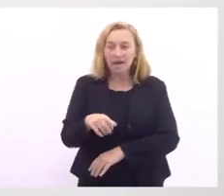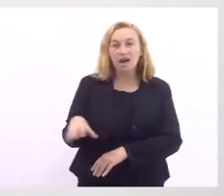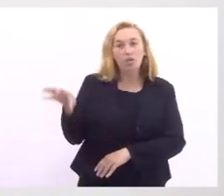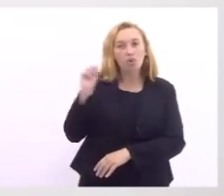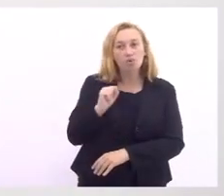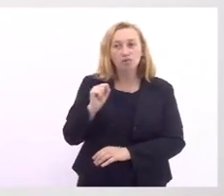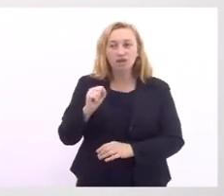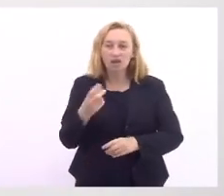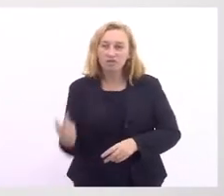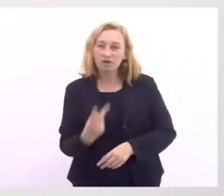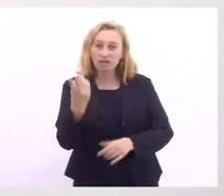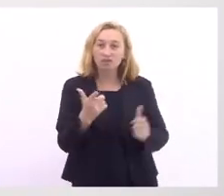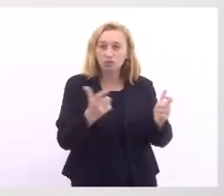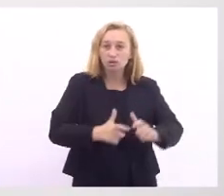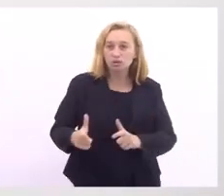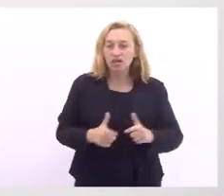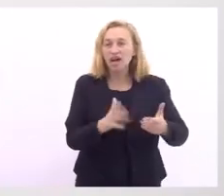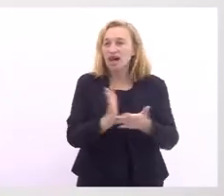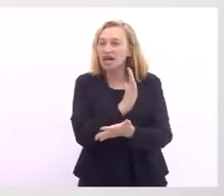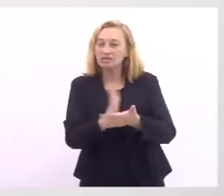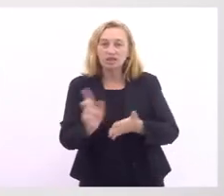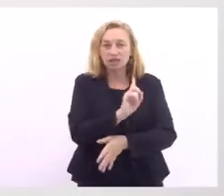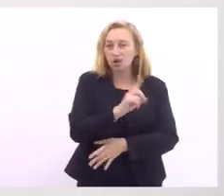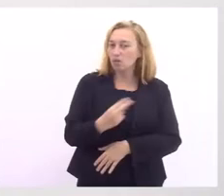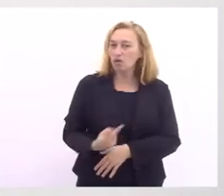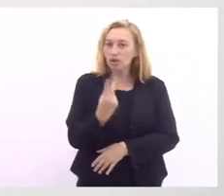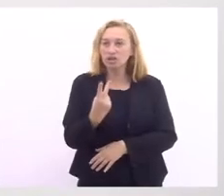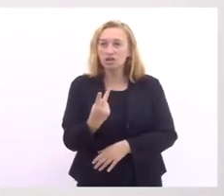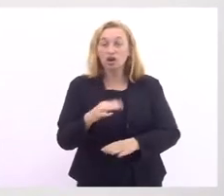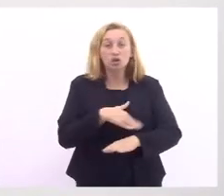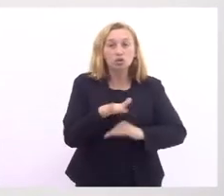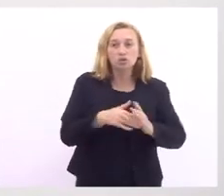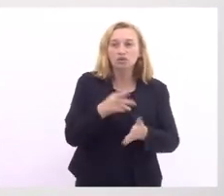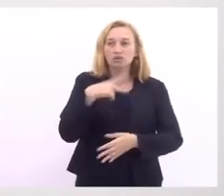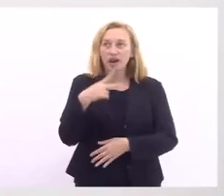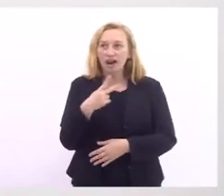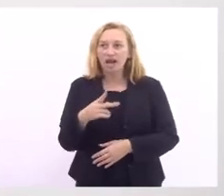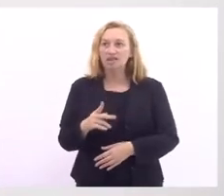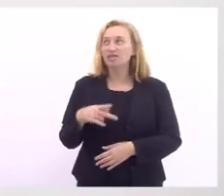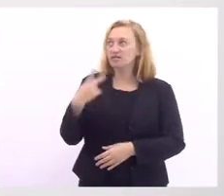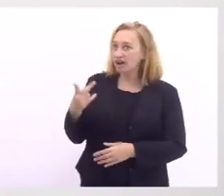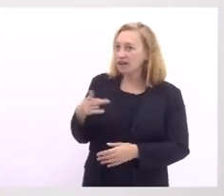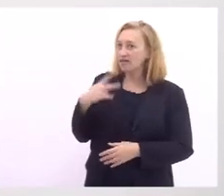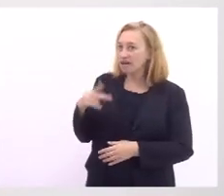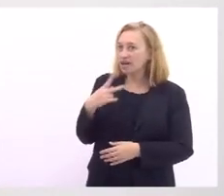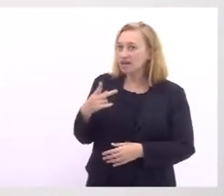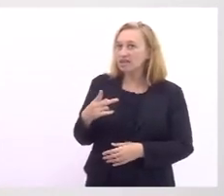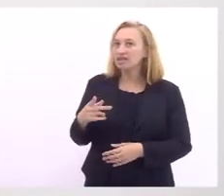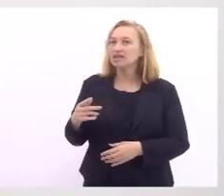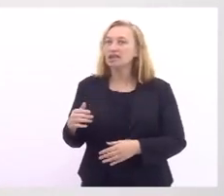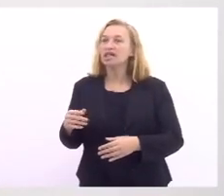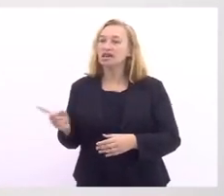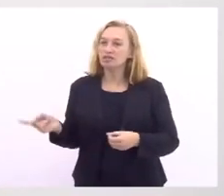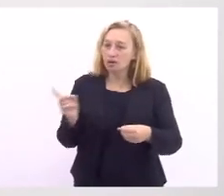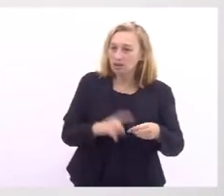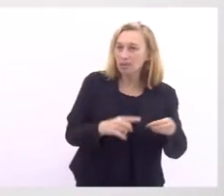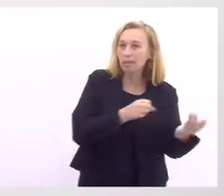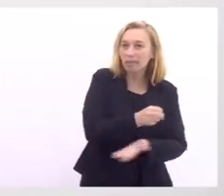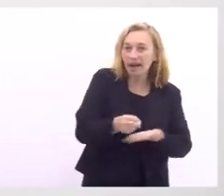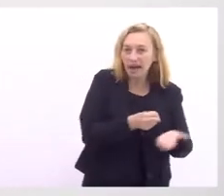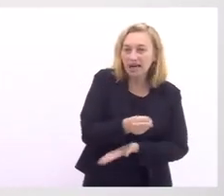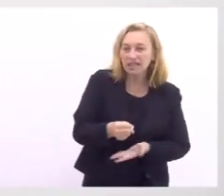EA valorização do território porque muitas vezes não valorizam gente todo mundo fala a gente vive falando é tem que voltar para base tem que